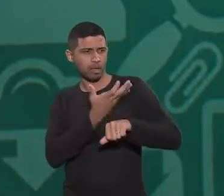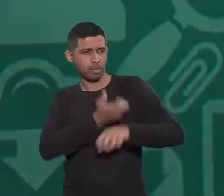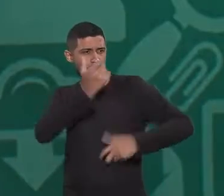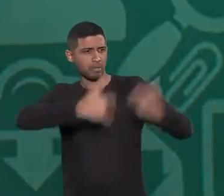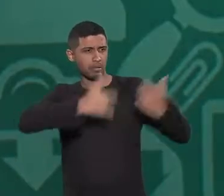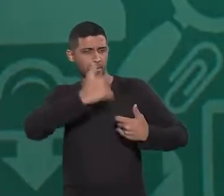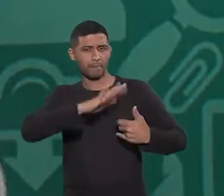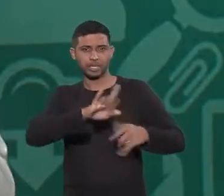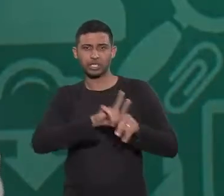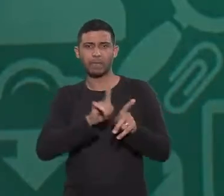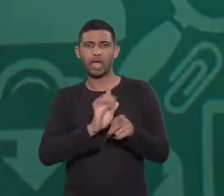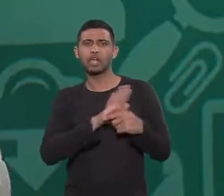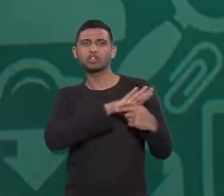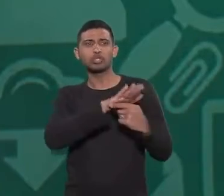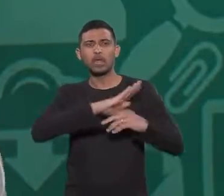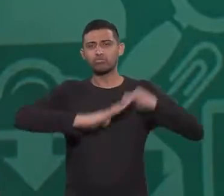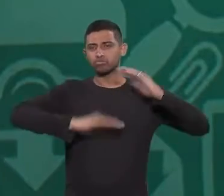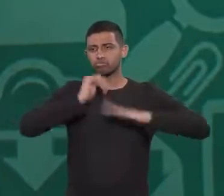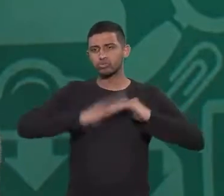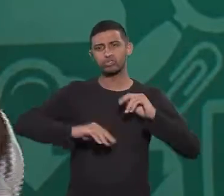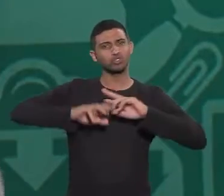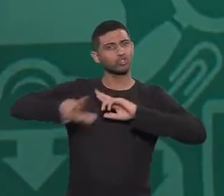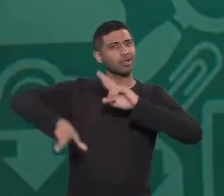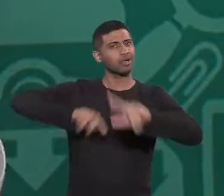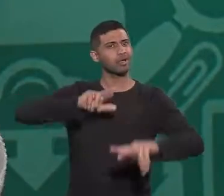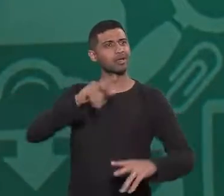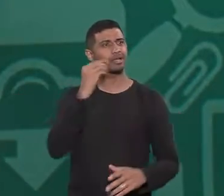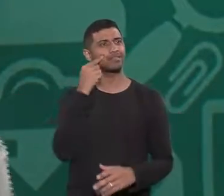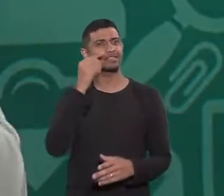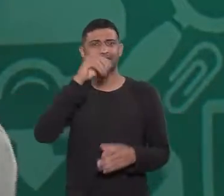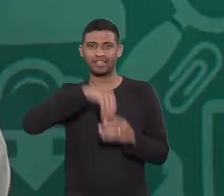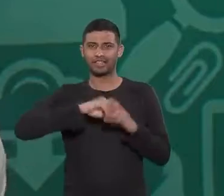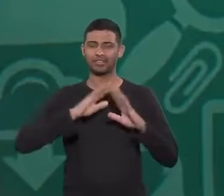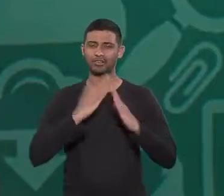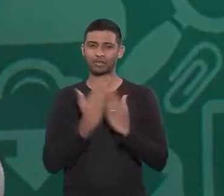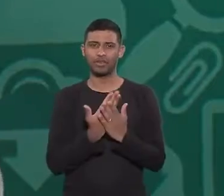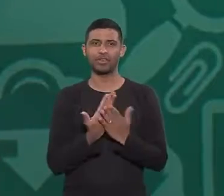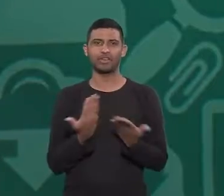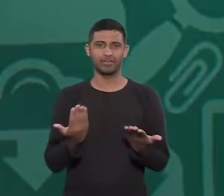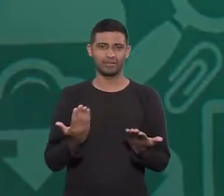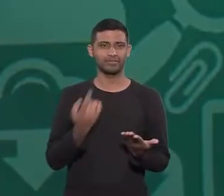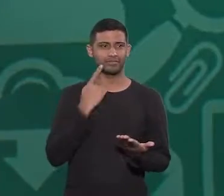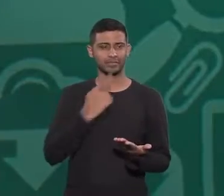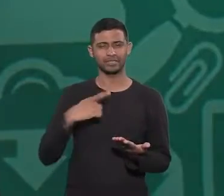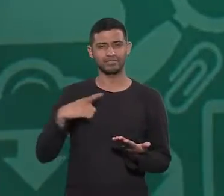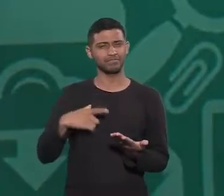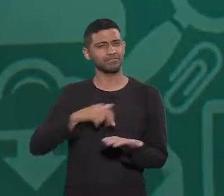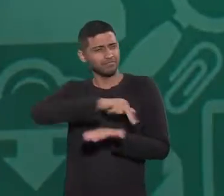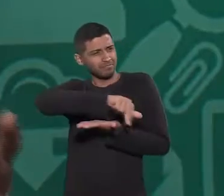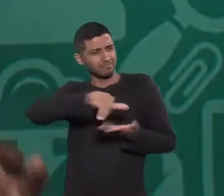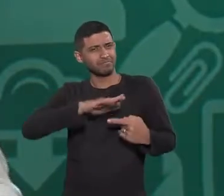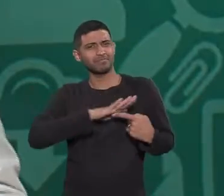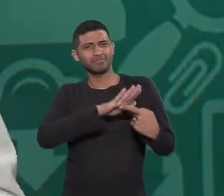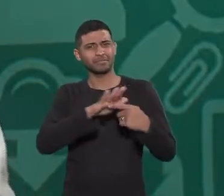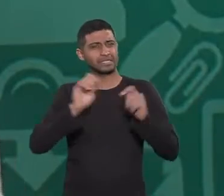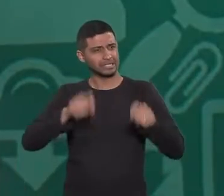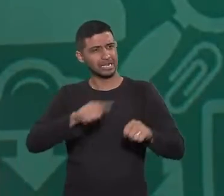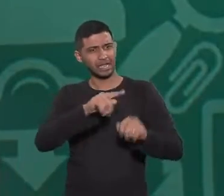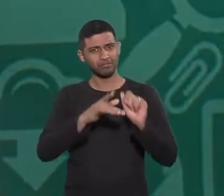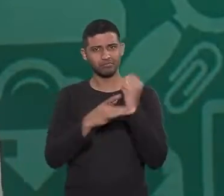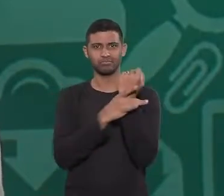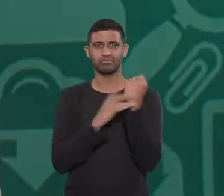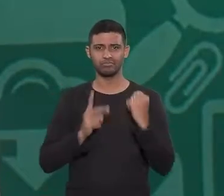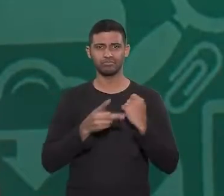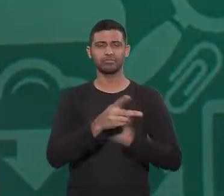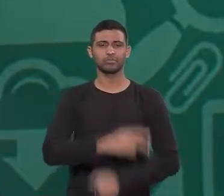dizer, do conteúdo, mas também desenvolver habilidades em aulas extracurriculares, enfim, aí tem toda uma outra série de amparos que garante o